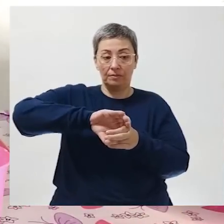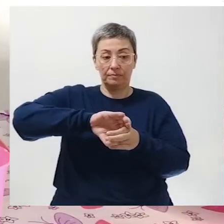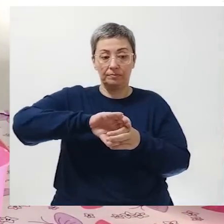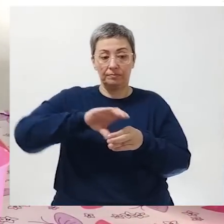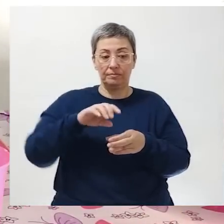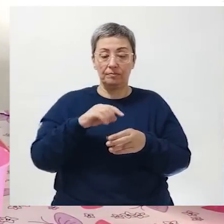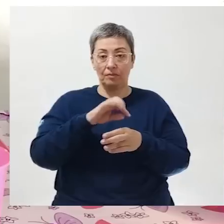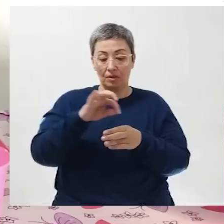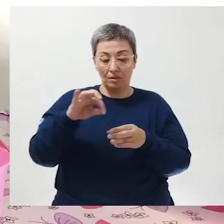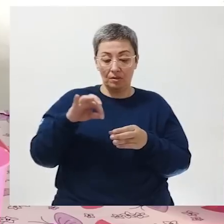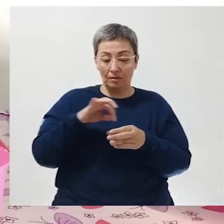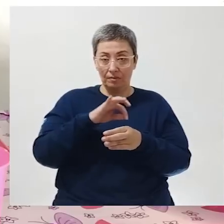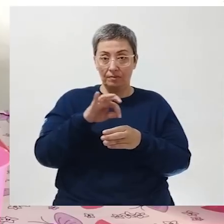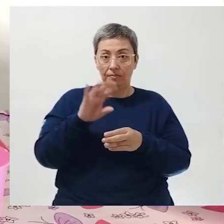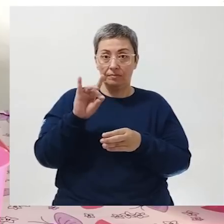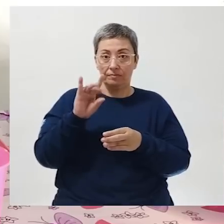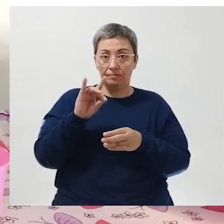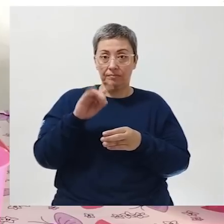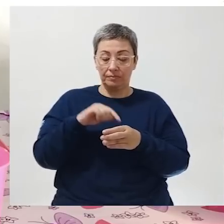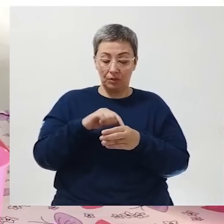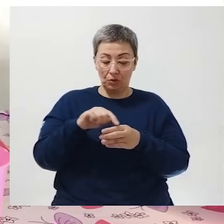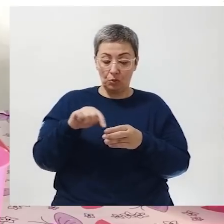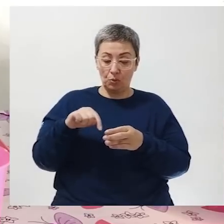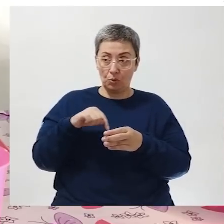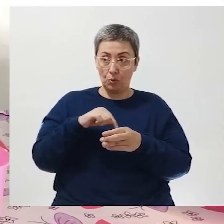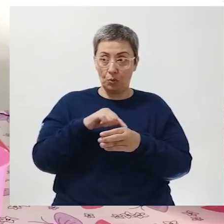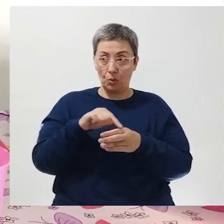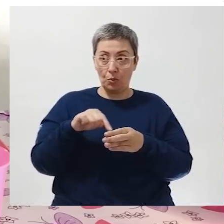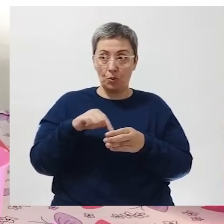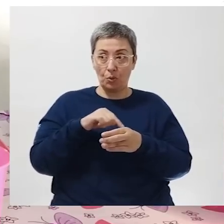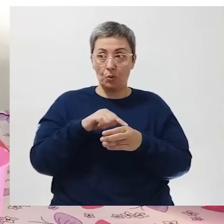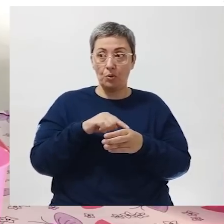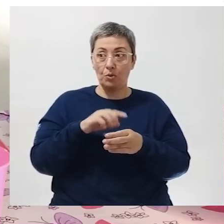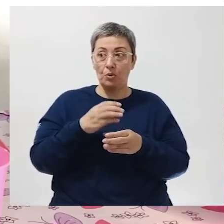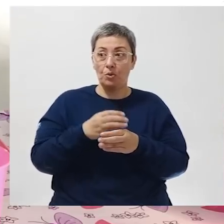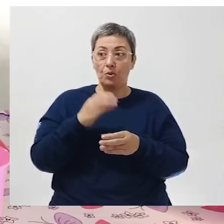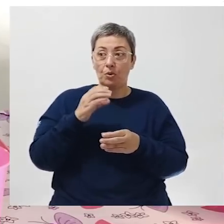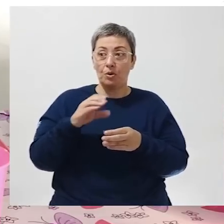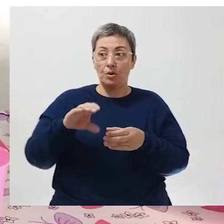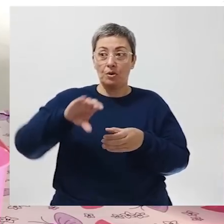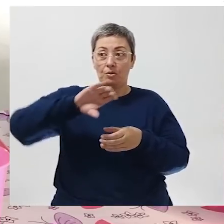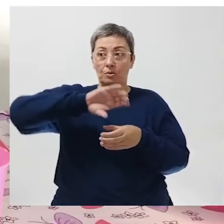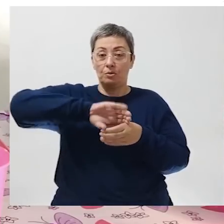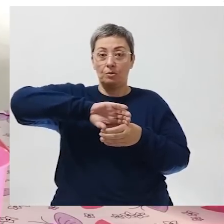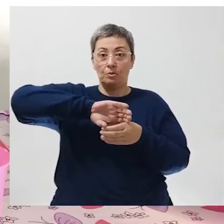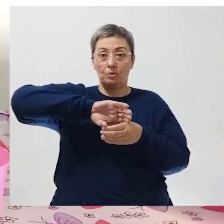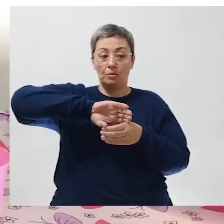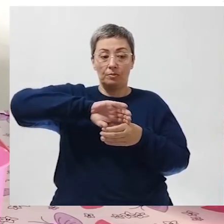tá? A gente vai passar cola em toda a bordinha do copo